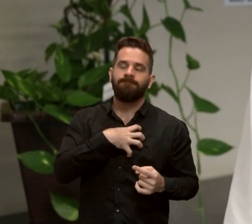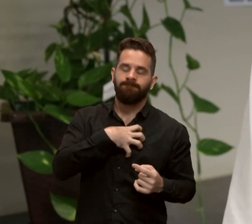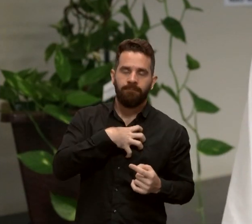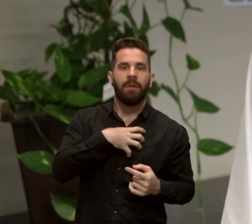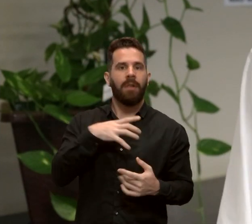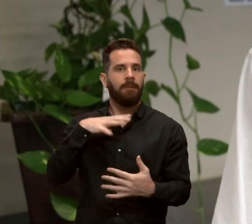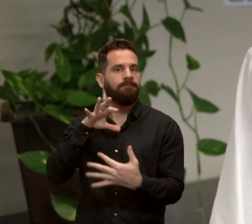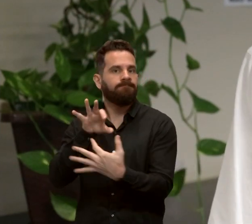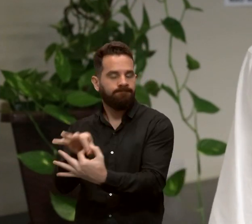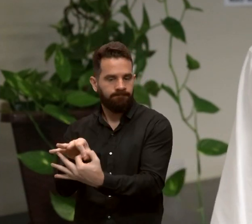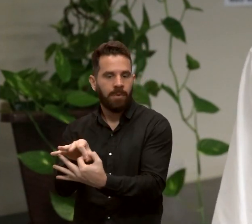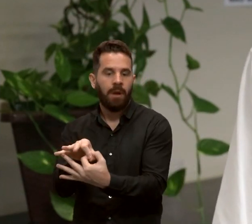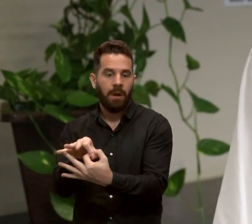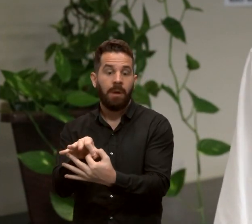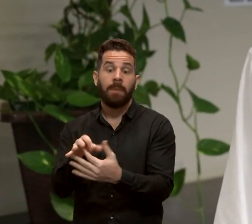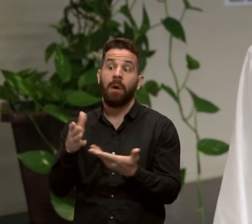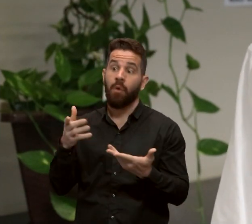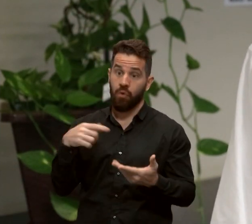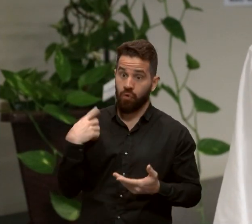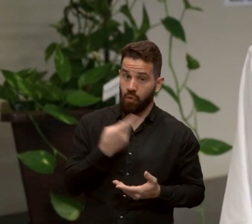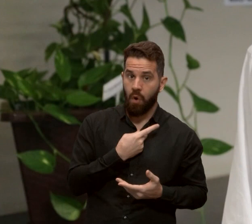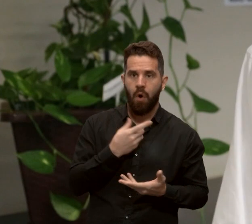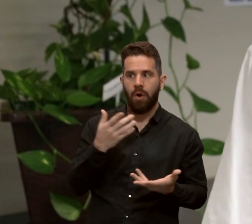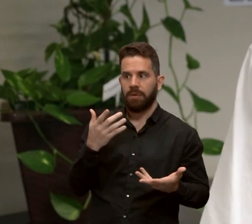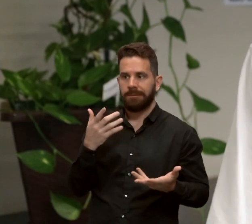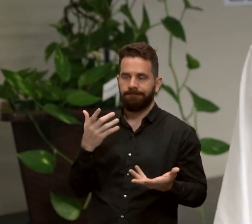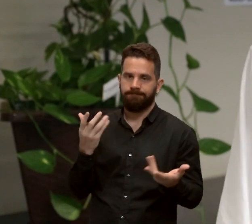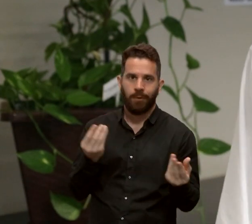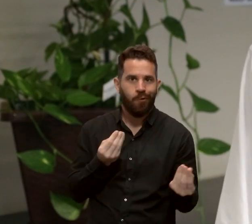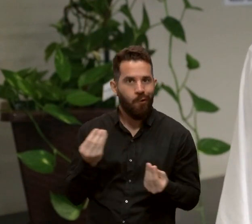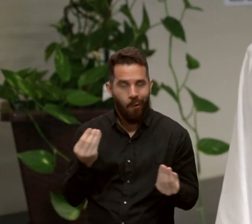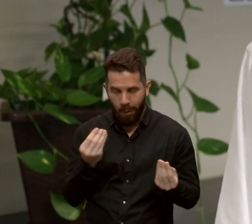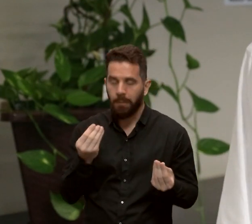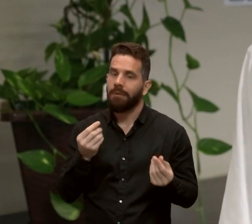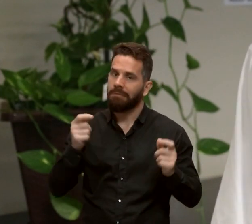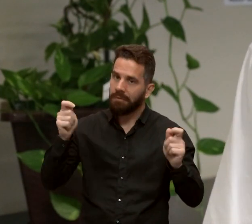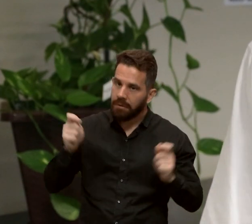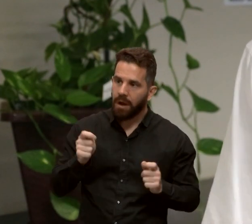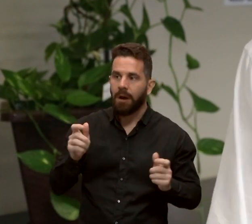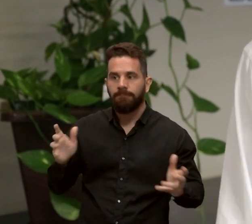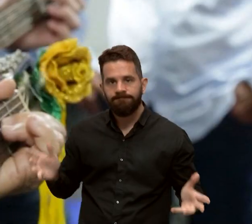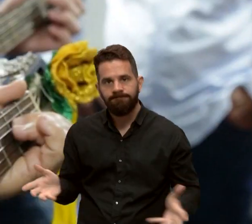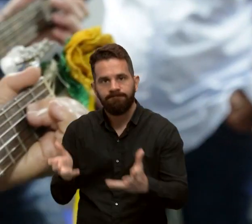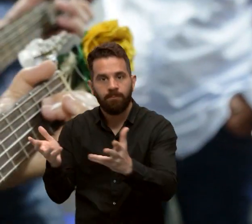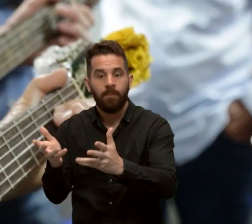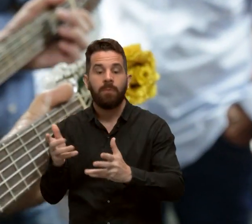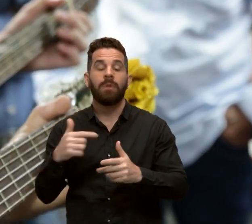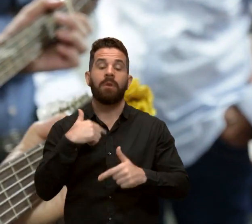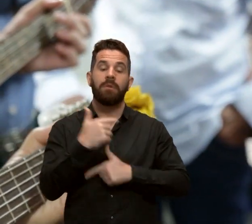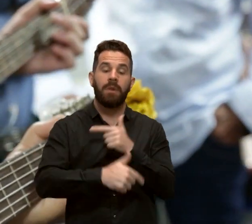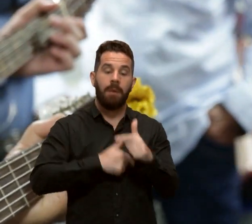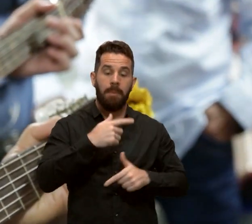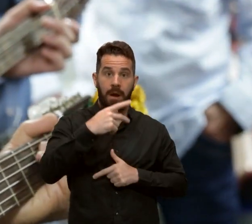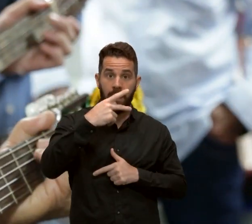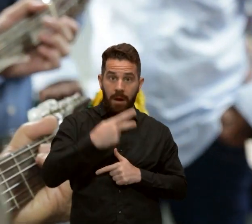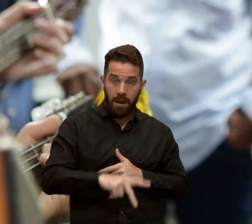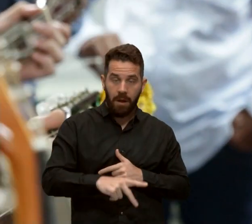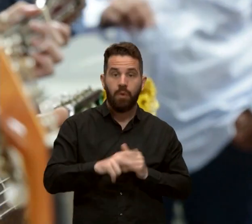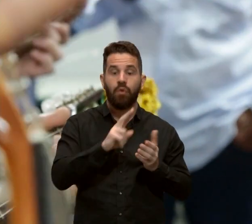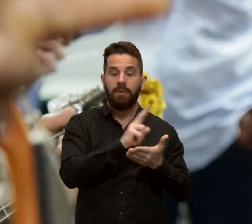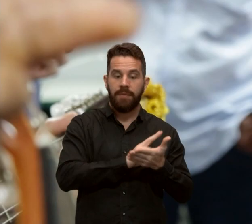pode dar, mas a gente pode atuar, né, nas condições. Então o trabalho da universidade, o trabalho do Fundo